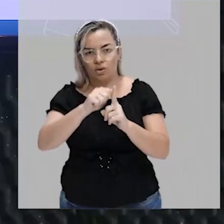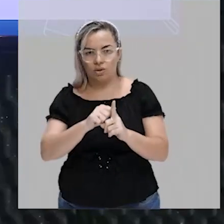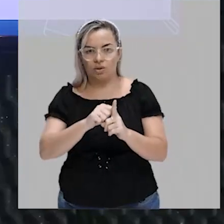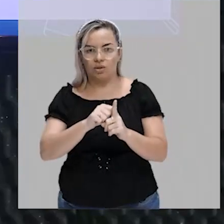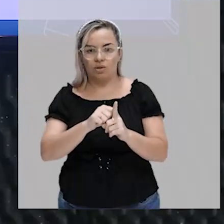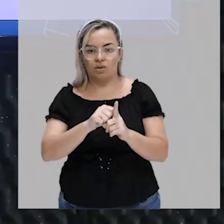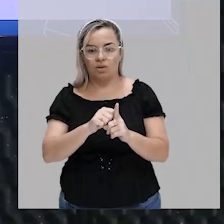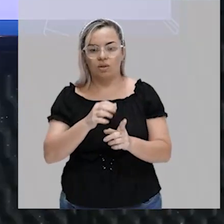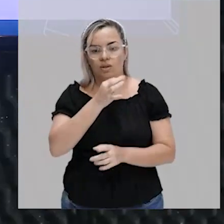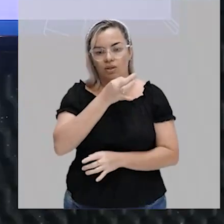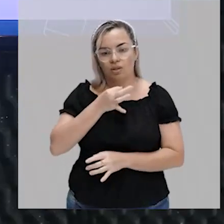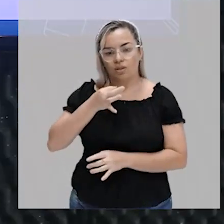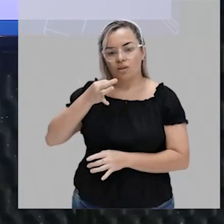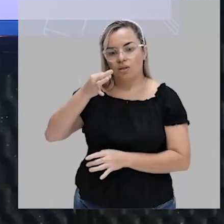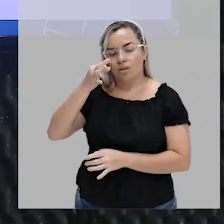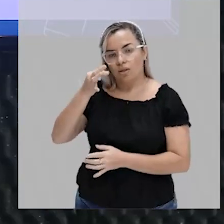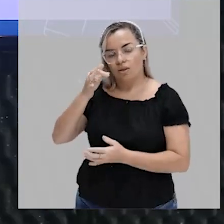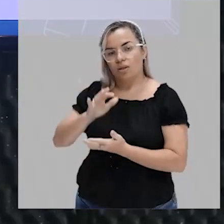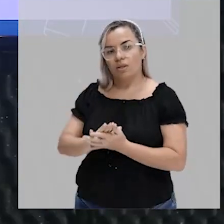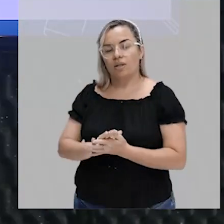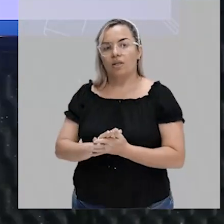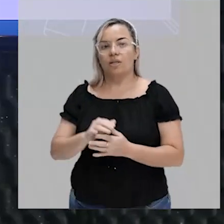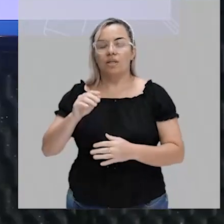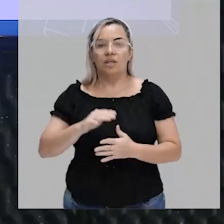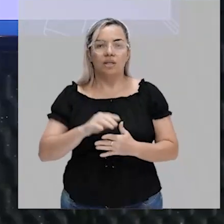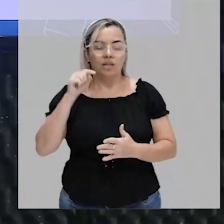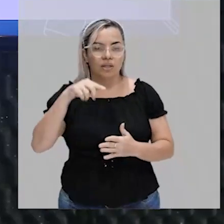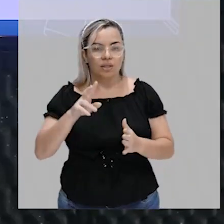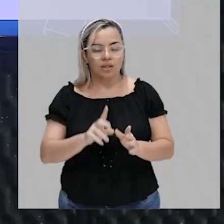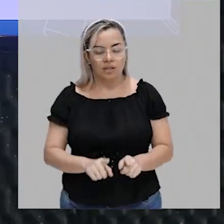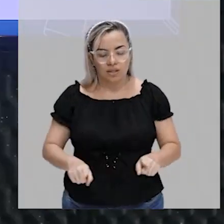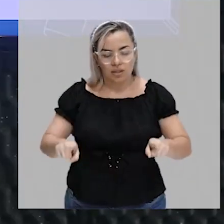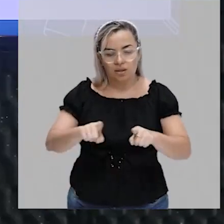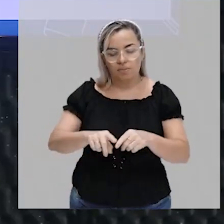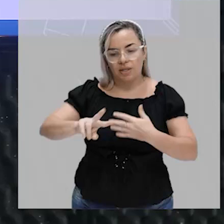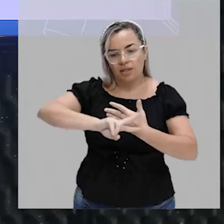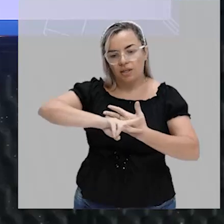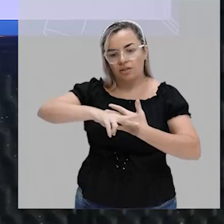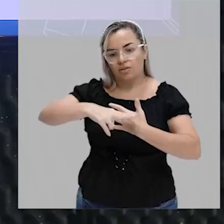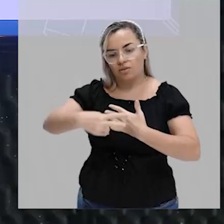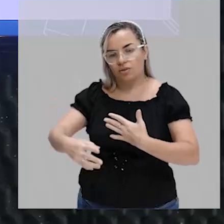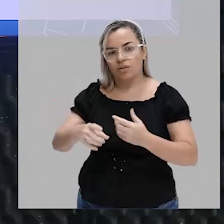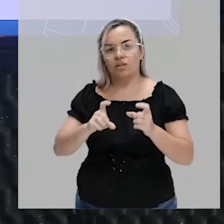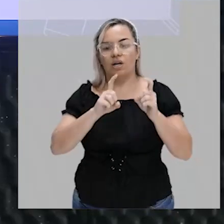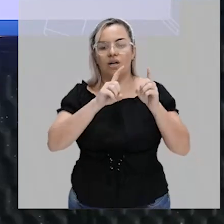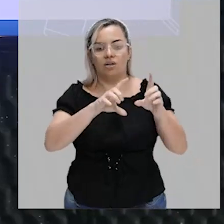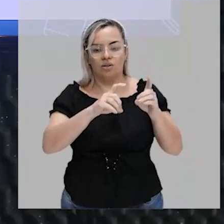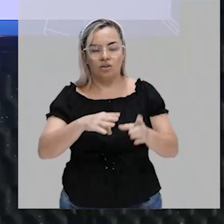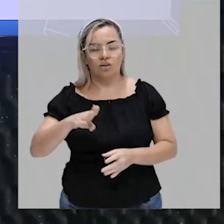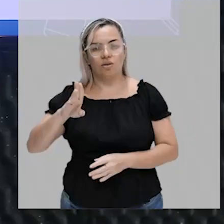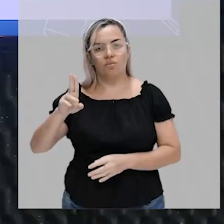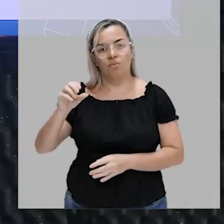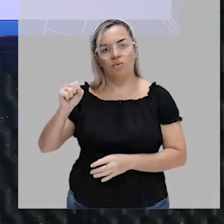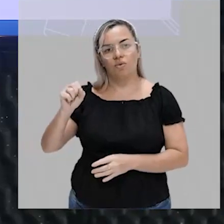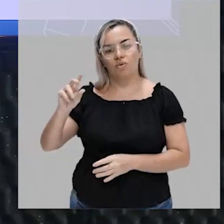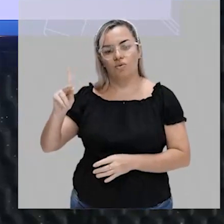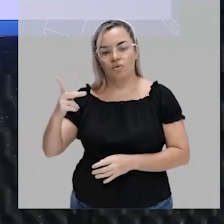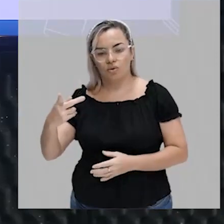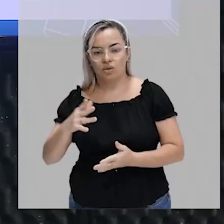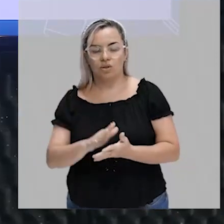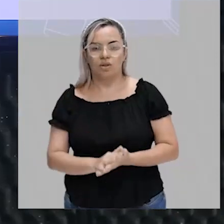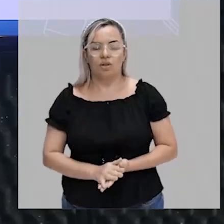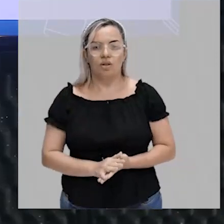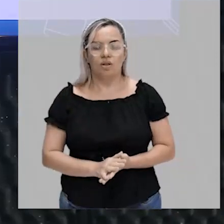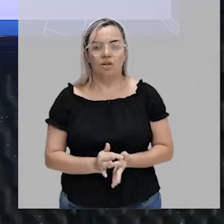Bush, tá? O então presidente à época, George W. Bush. E por último, a gente finaliza falando sobre uma